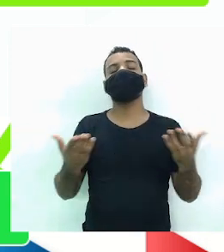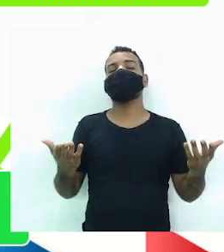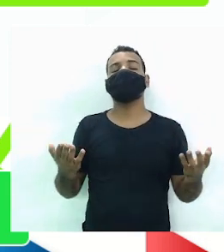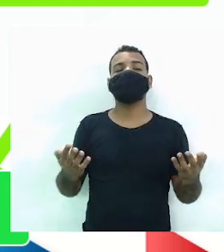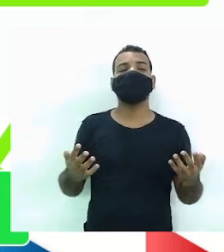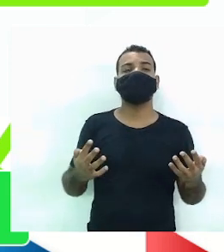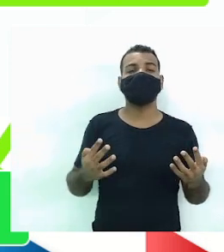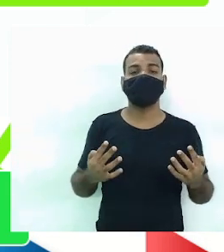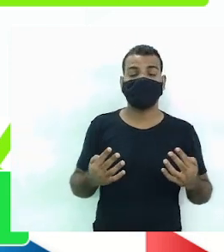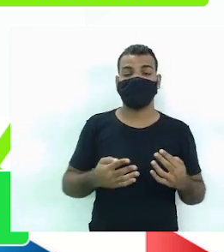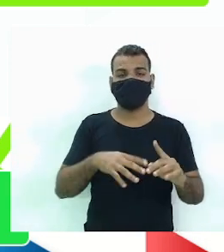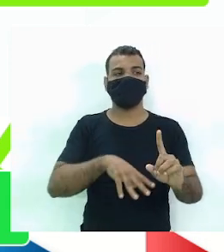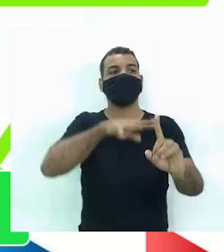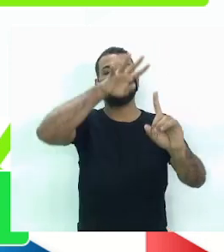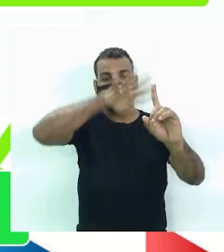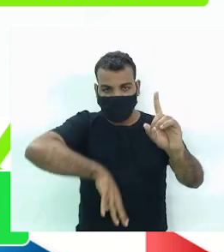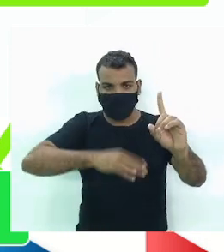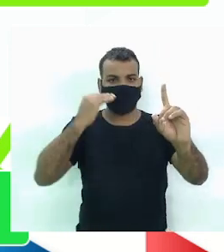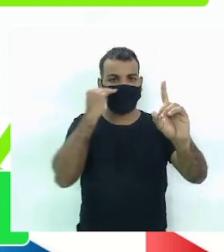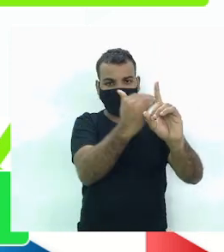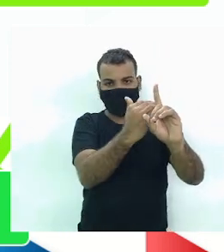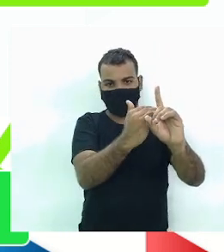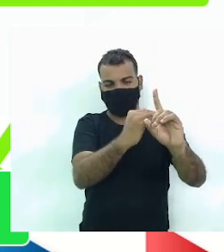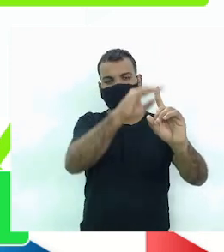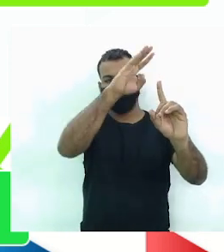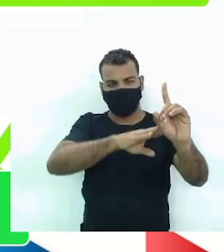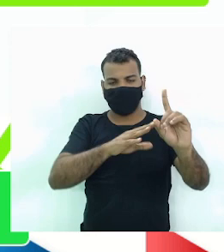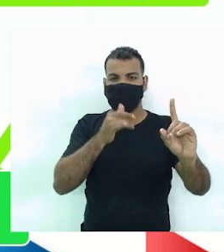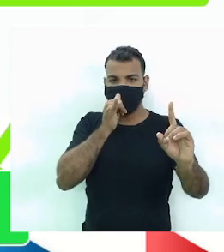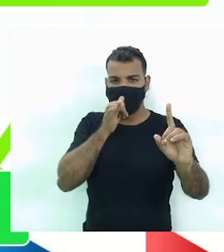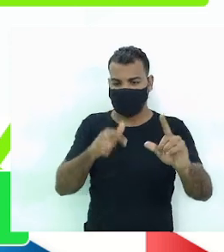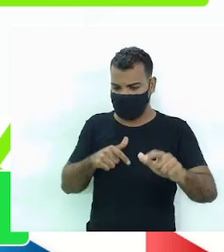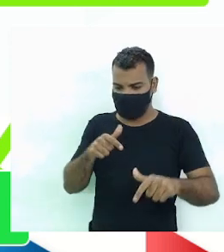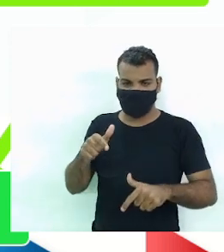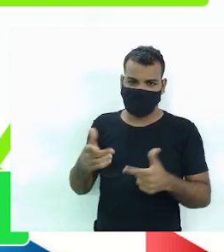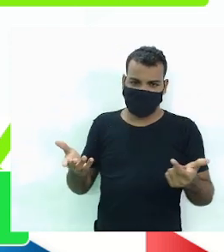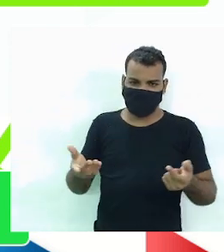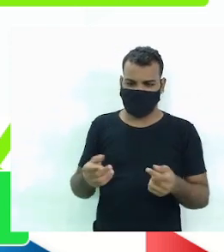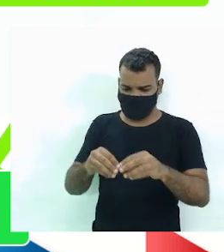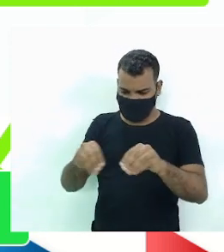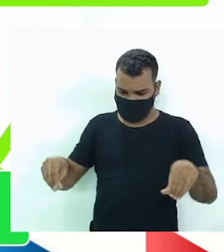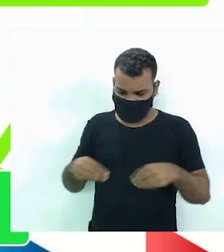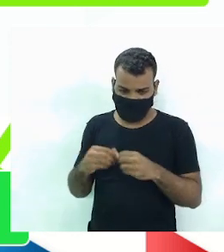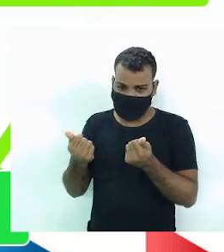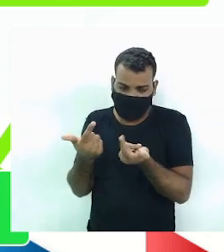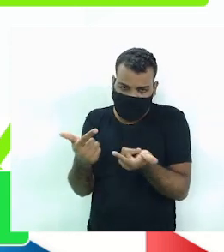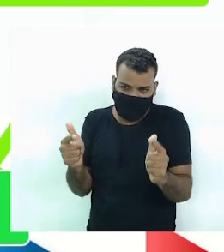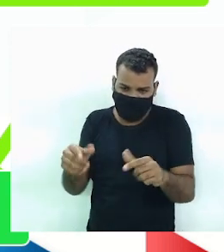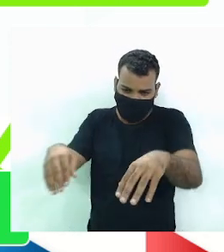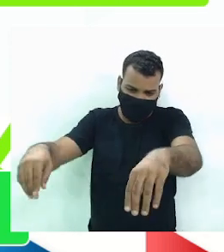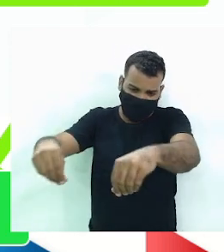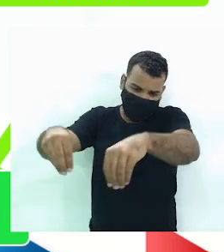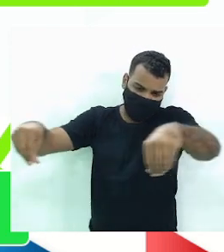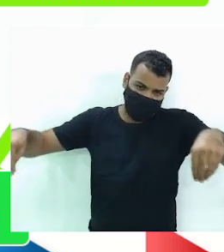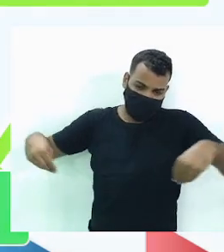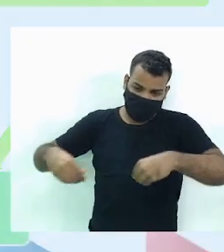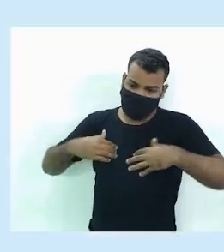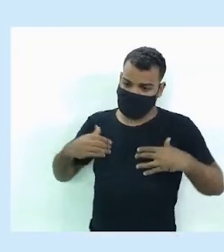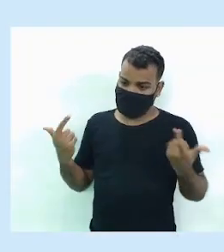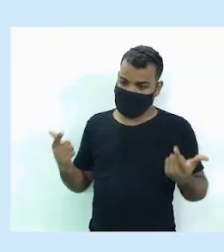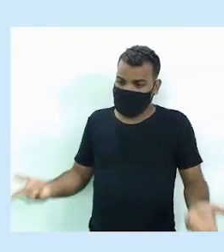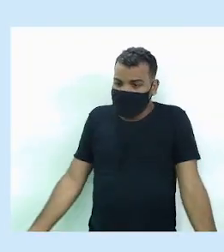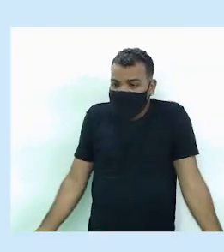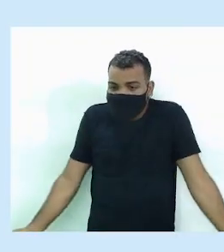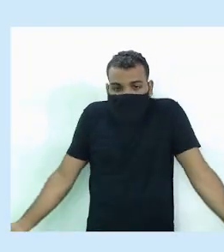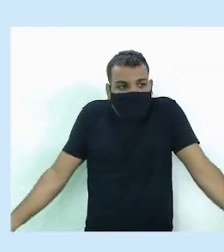da servidão. Simplesmente a galera trabalhava para os povos. A galera que não tinha terra, certo? Eu não tenho terra,